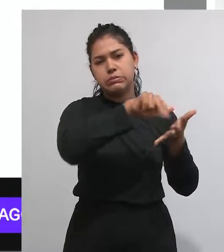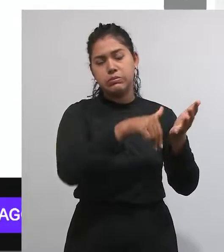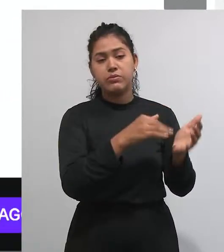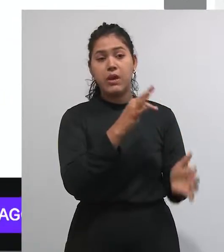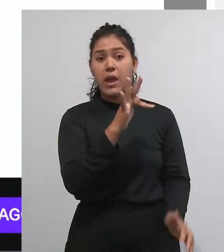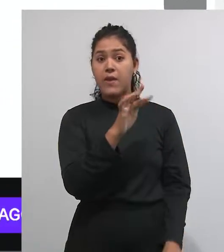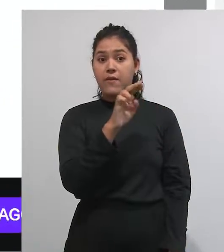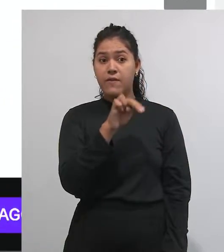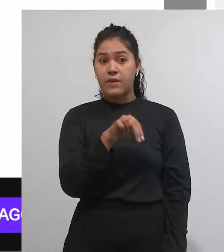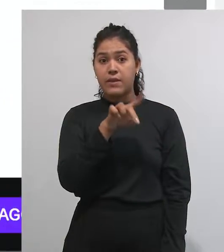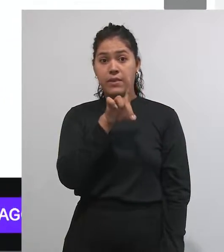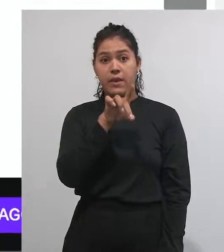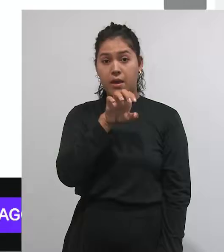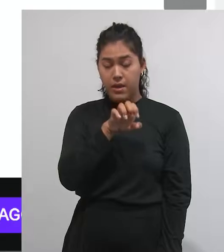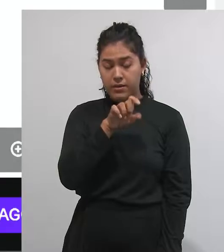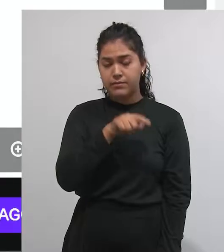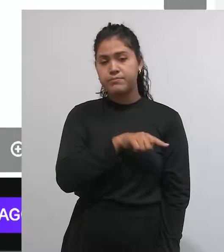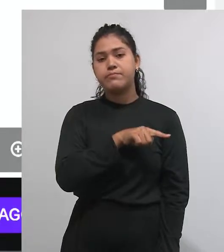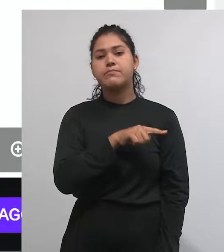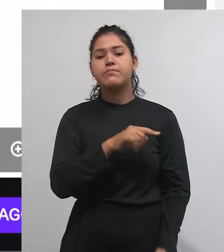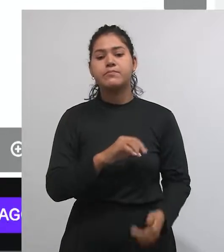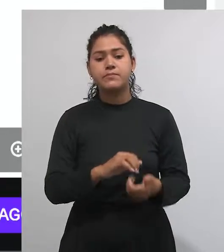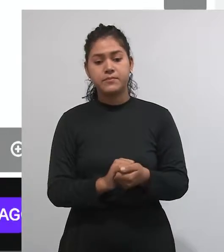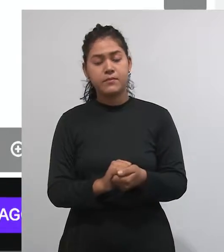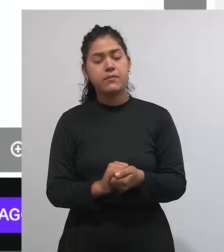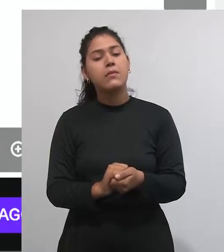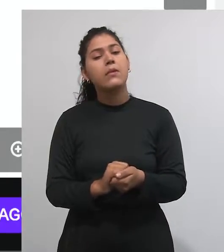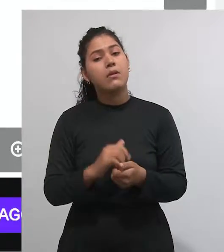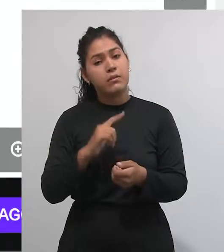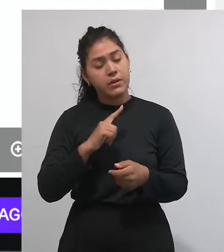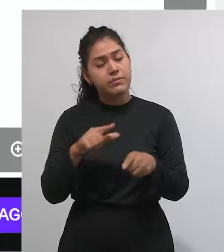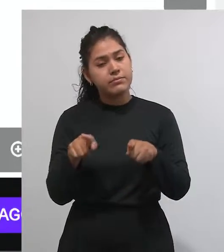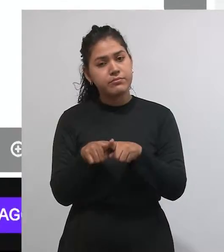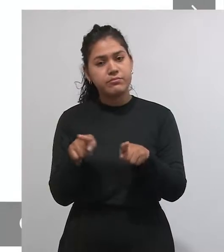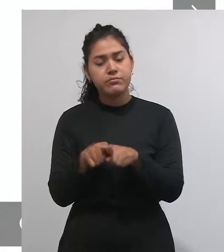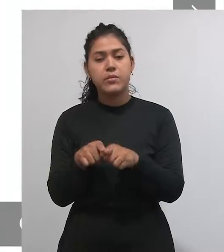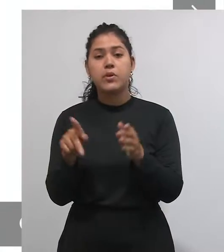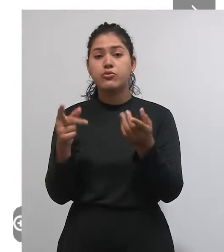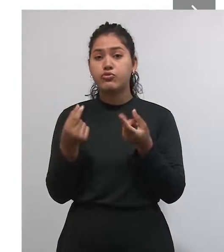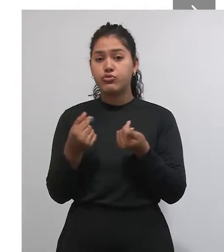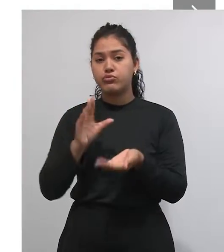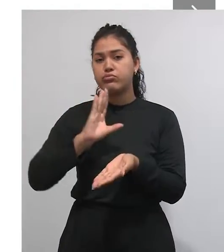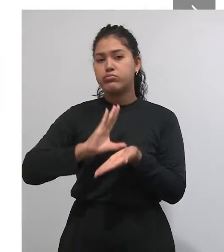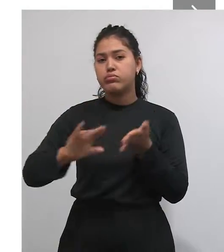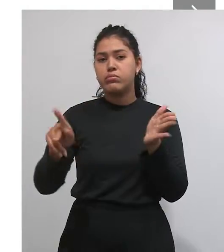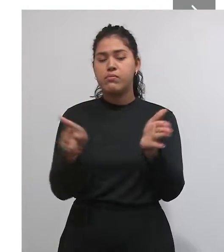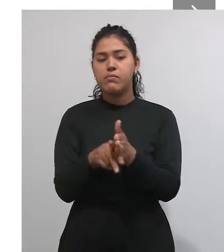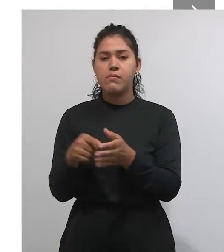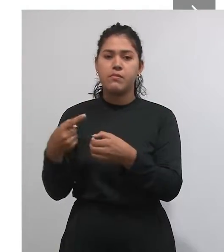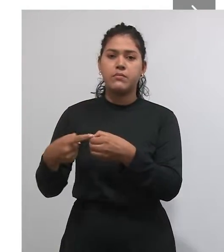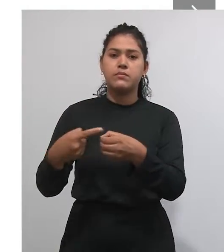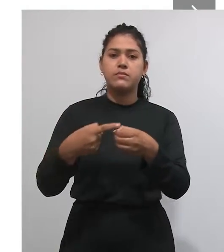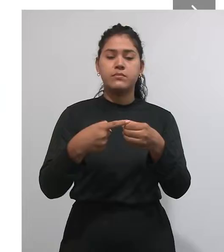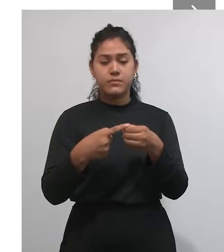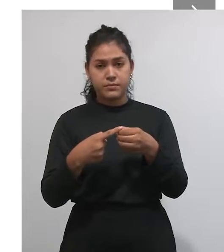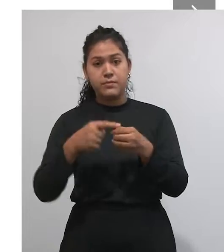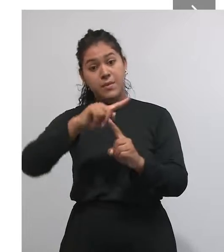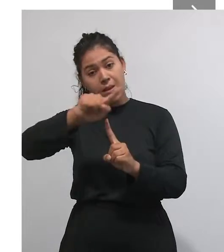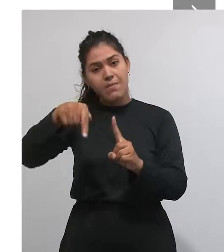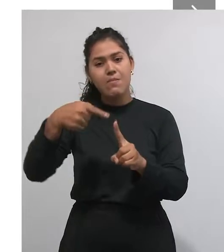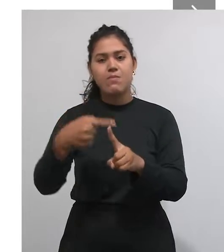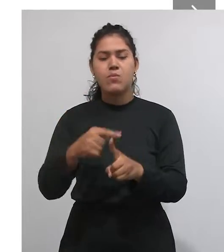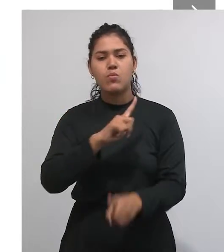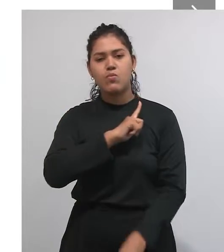FNDE. Você tem depois as complementações do município e você tem as transferências do